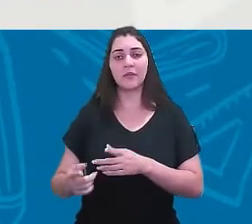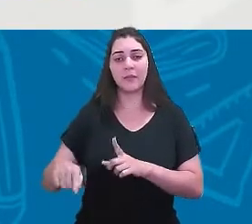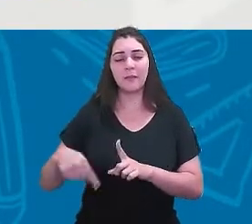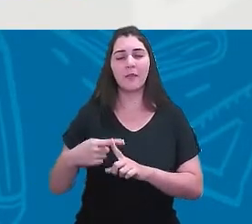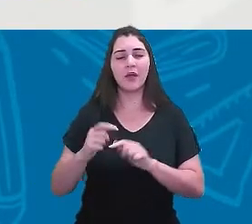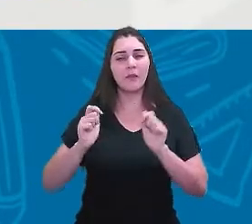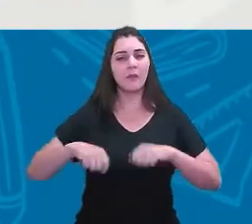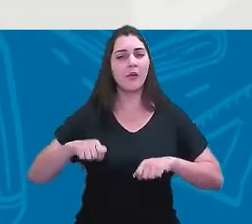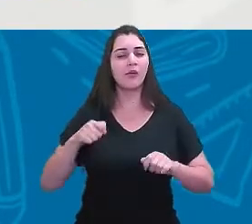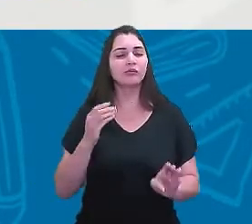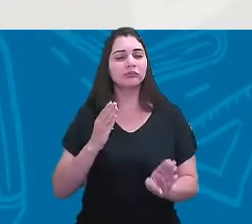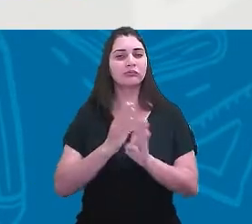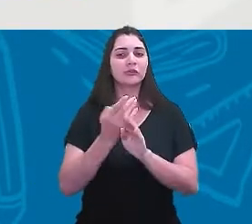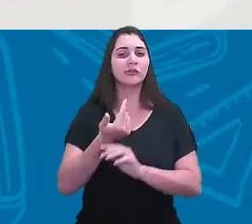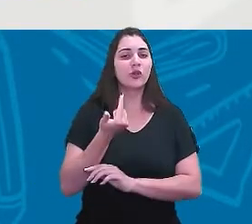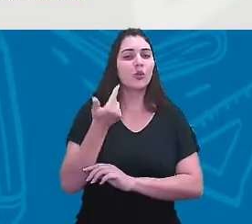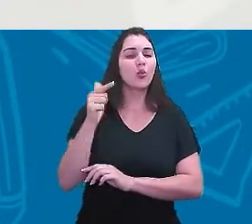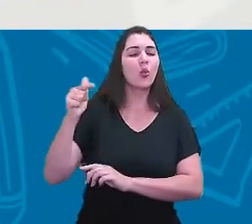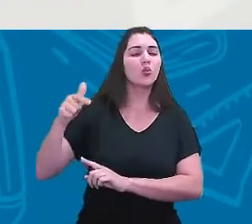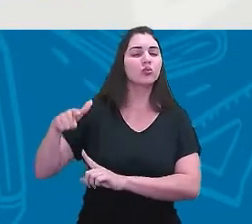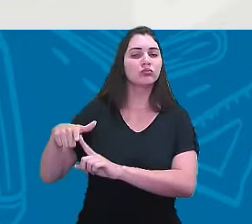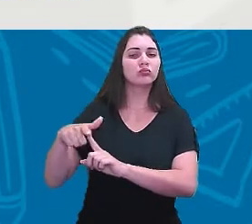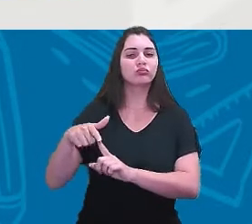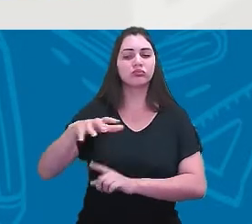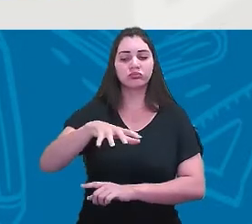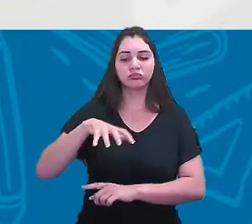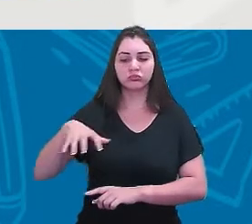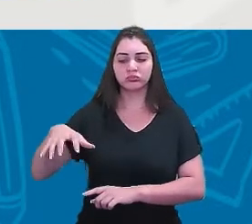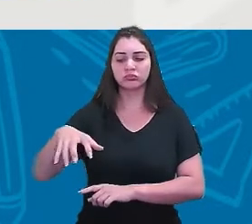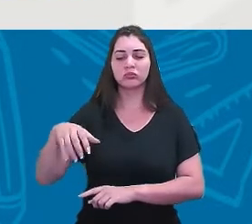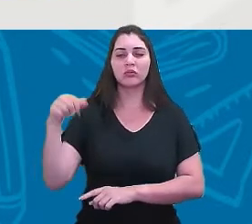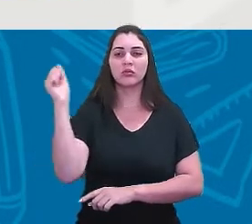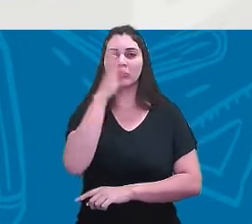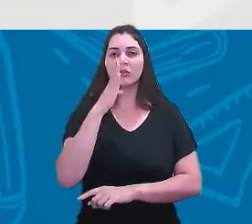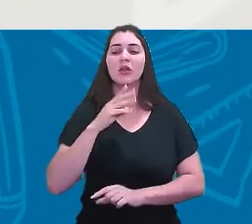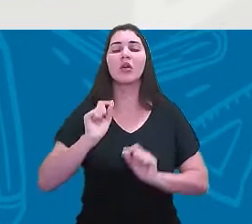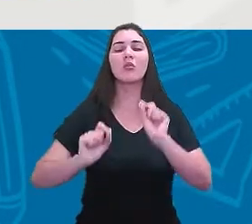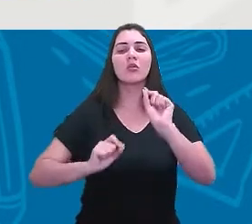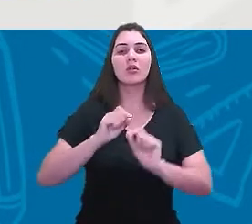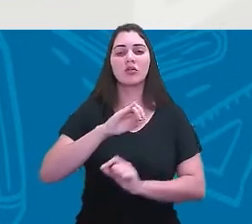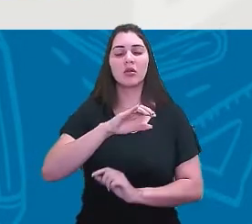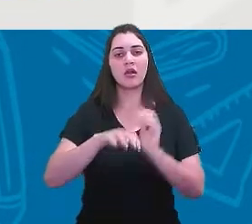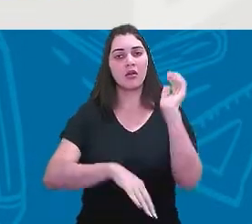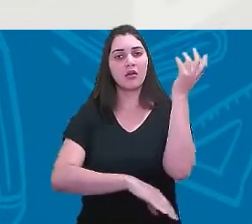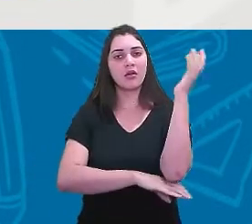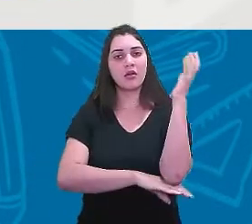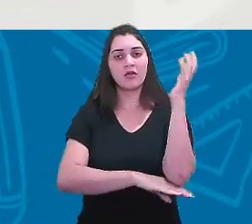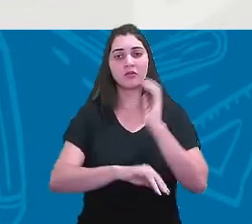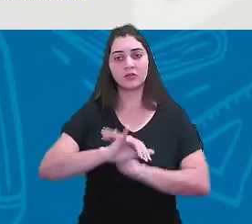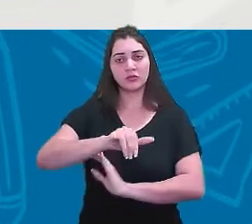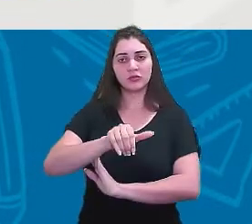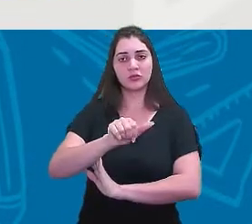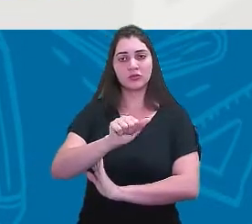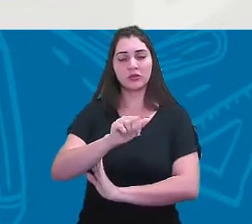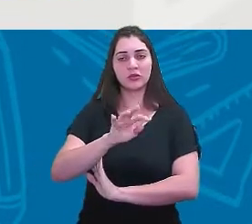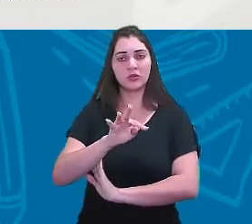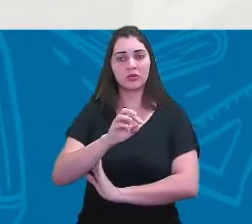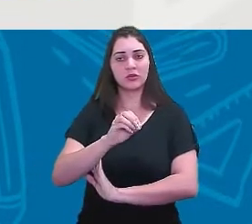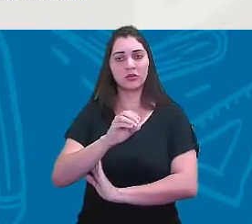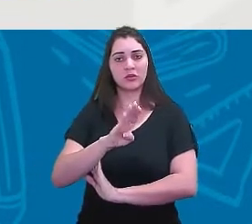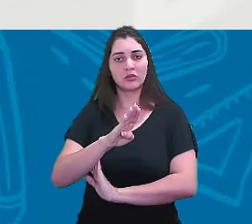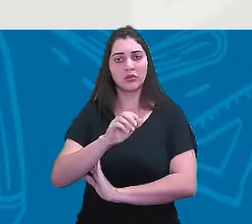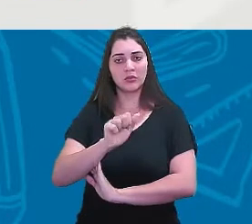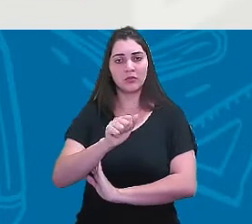pode encontrar em outros biomas brasileiros, é o jatobá, tá certo? O jatobá, ela não é específica da Mata Atlântica, a gente também